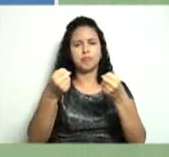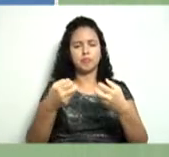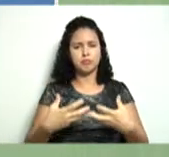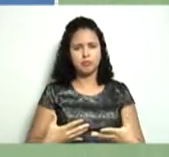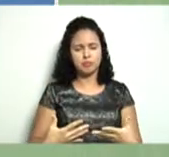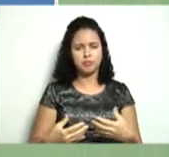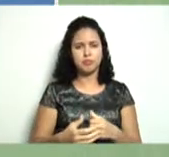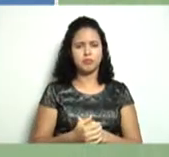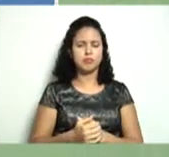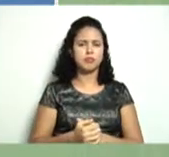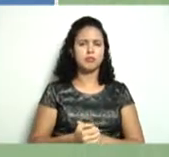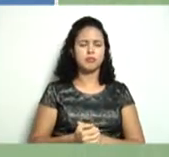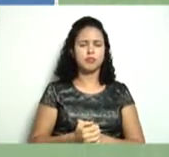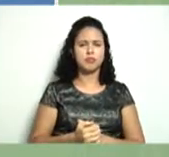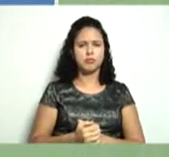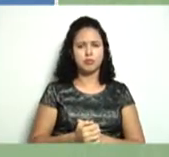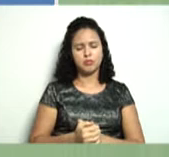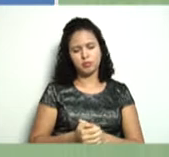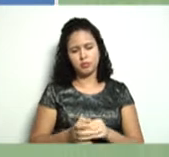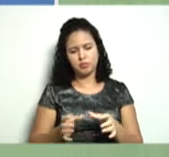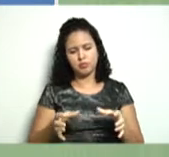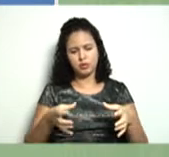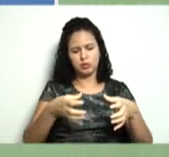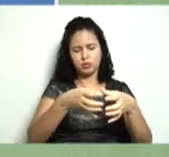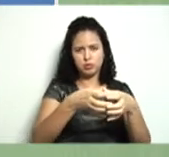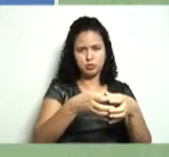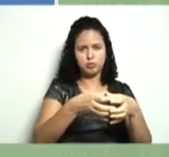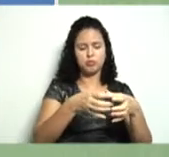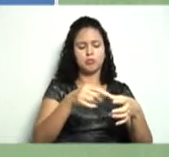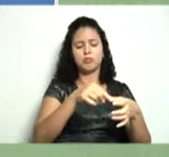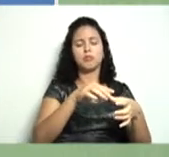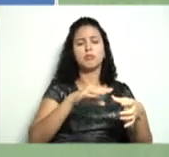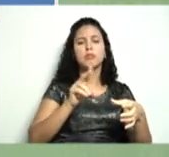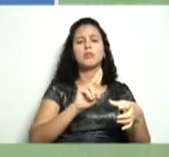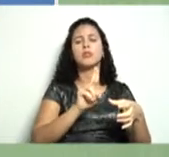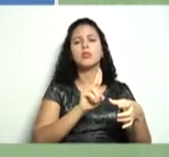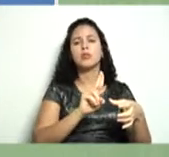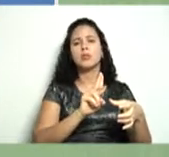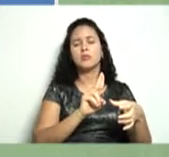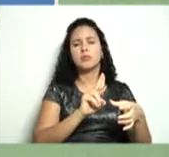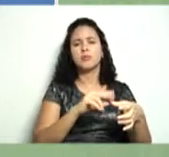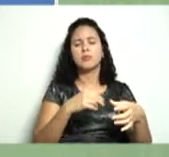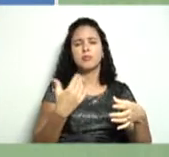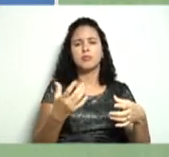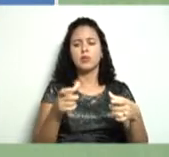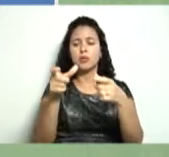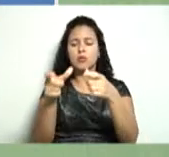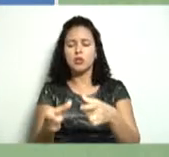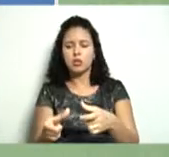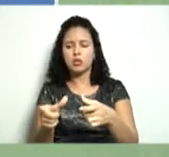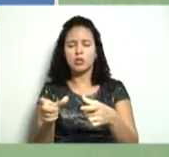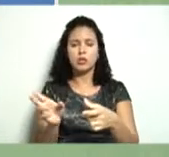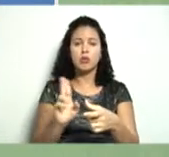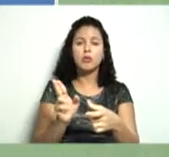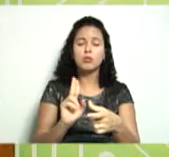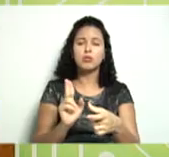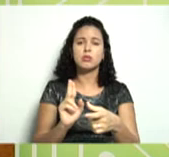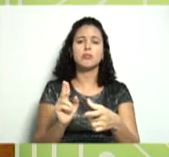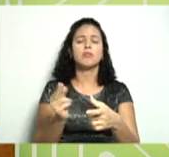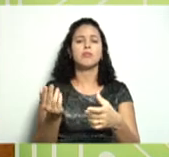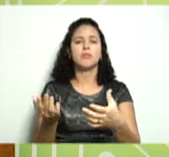a denominação da entidade, a sede e o objeto de funcionamento. Como é que vai se chamar